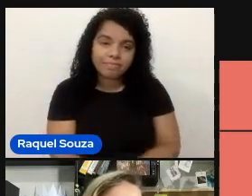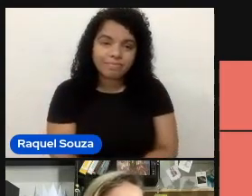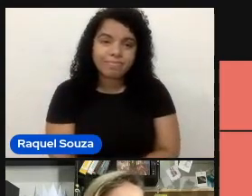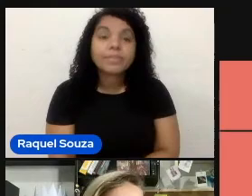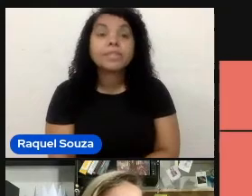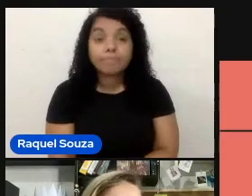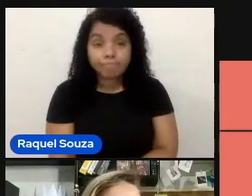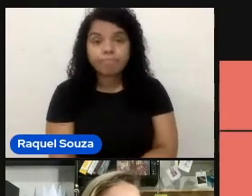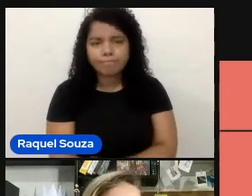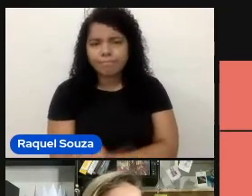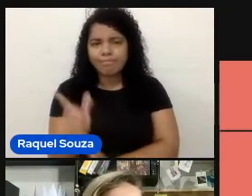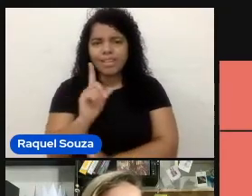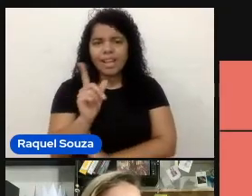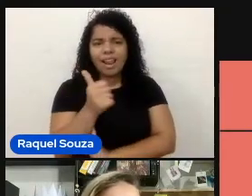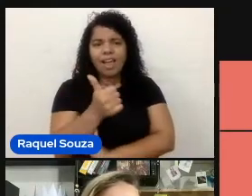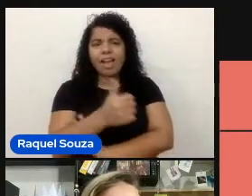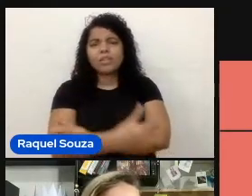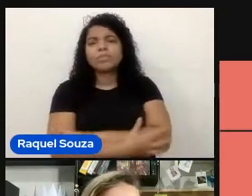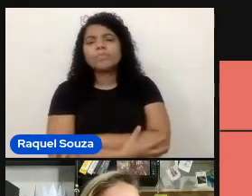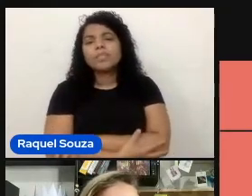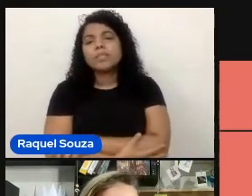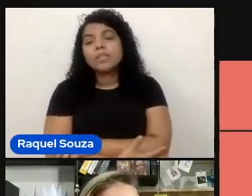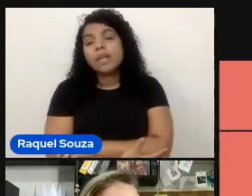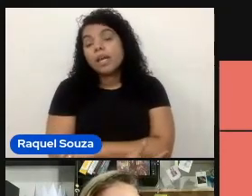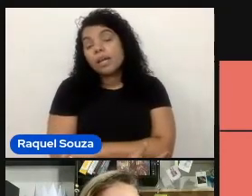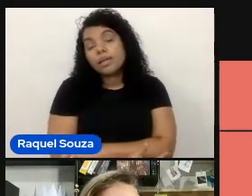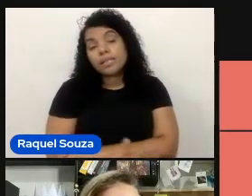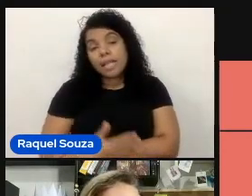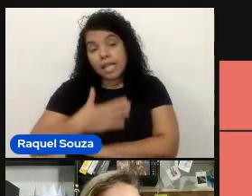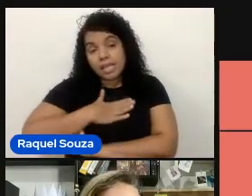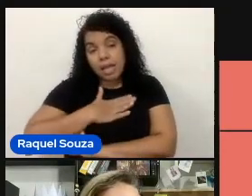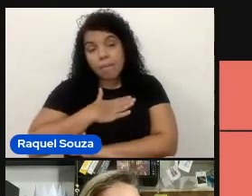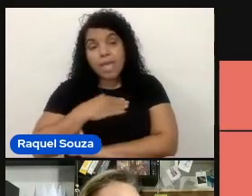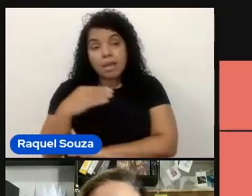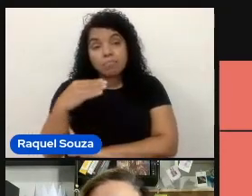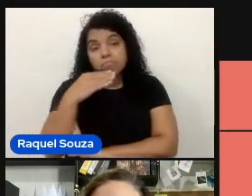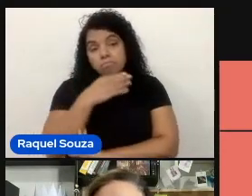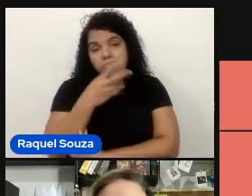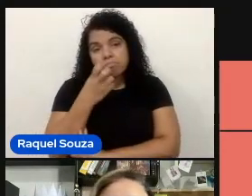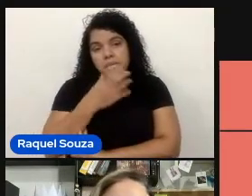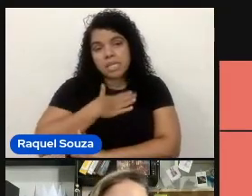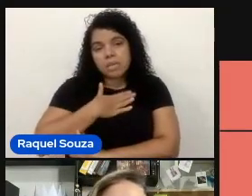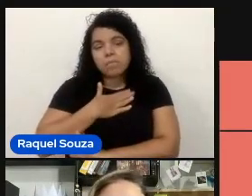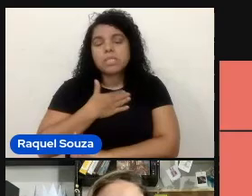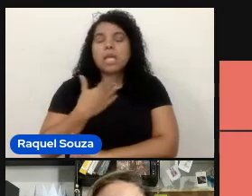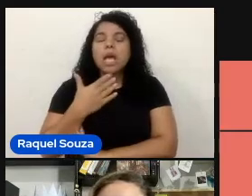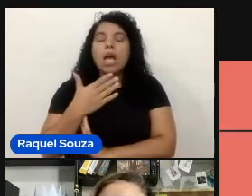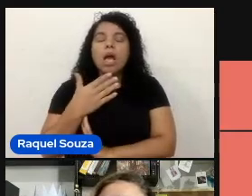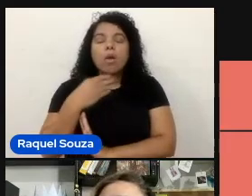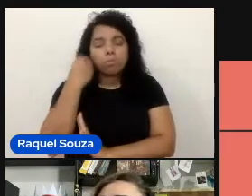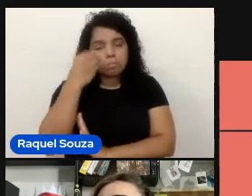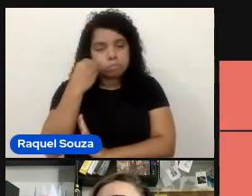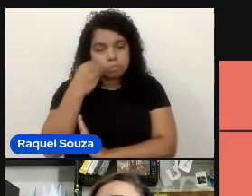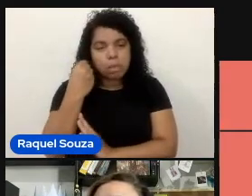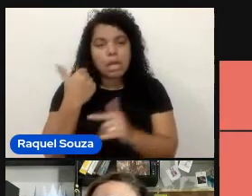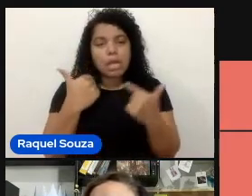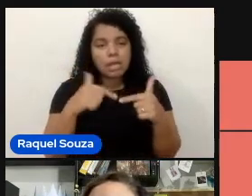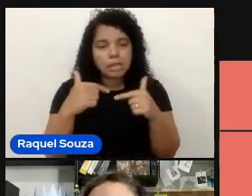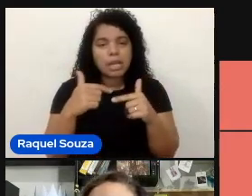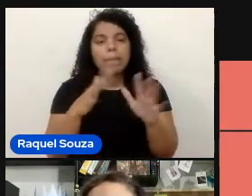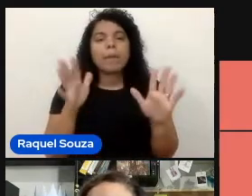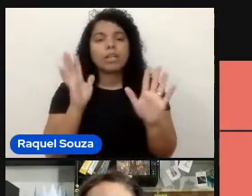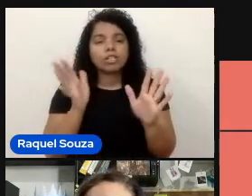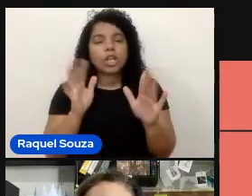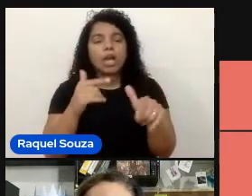Claro. Na minha percepção até de tempo de carreira e tal, atuando já com